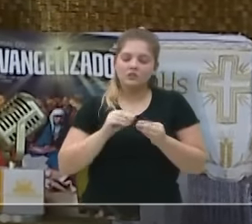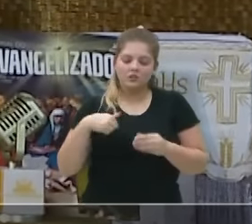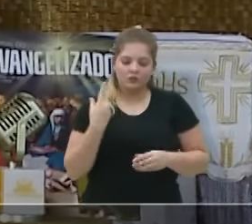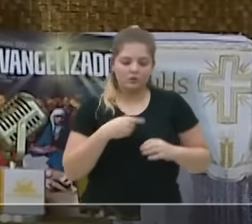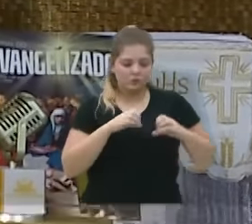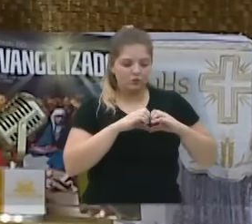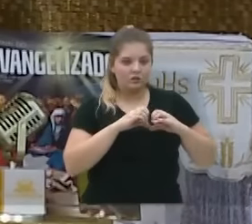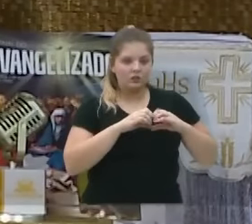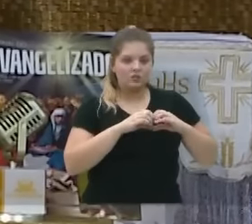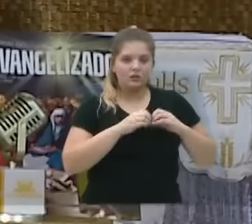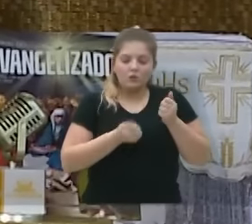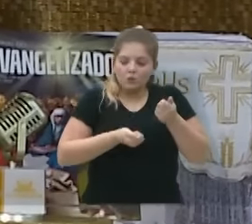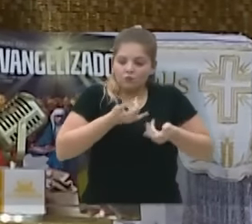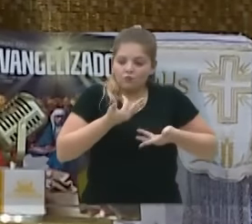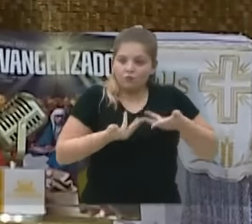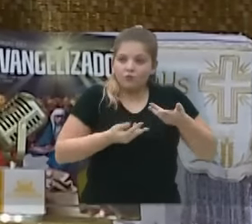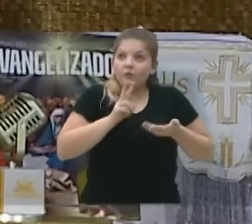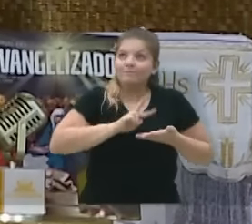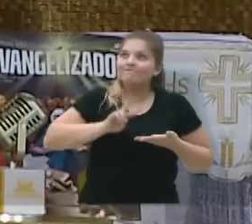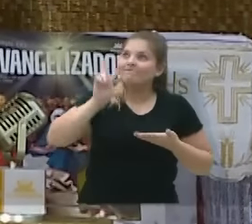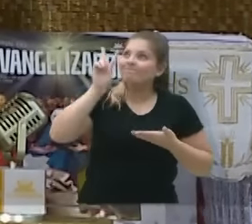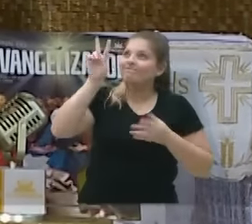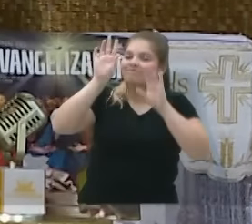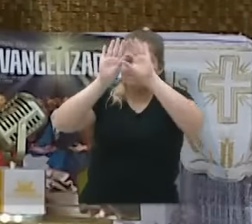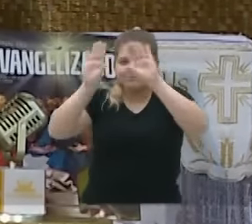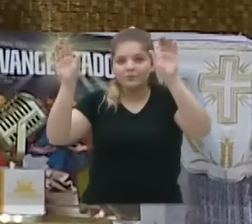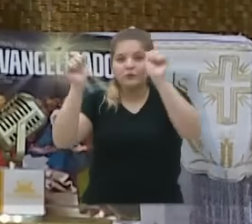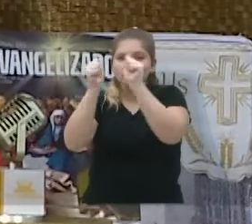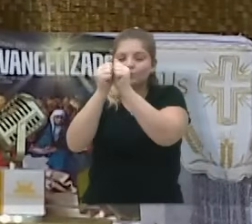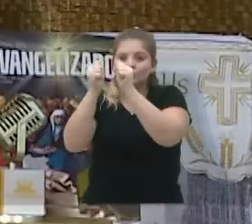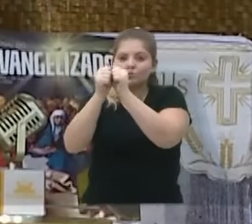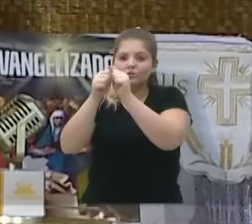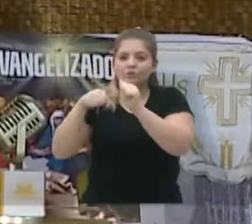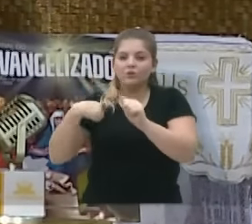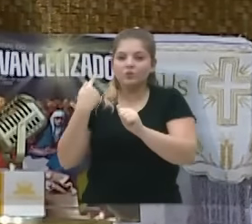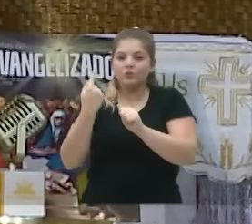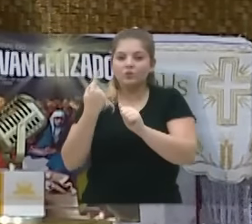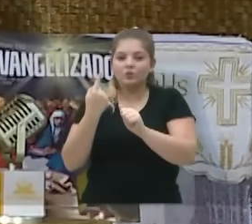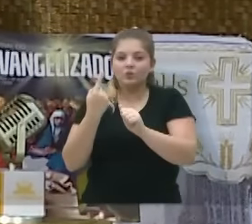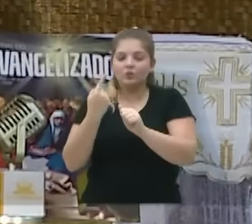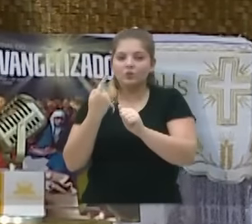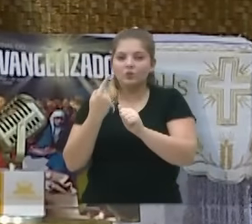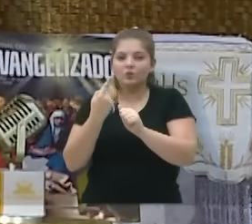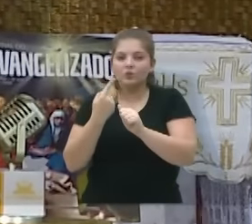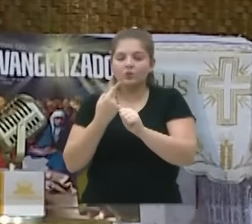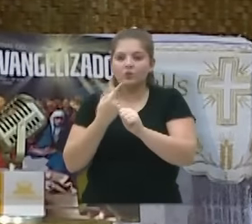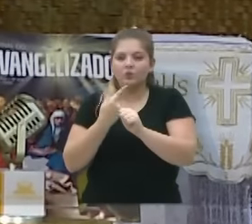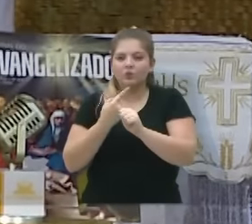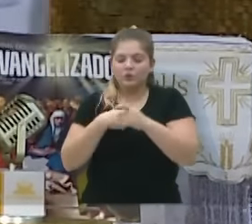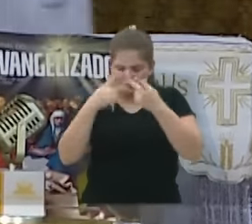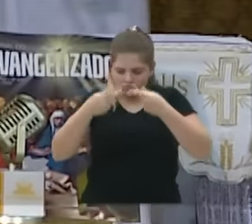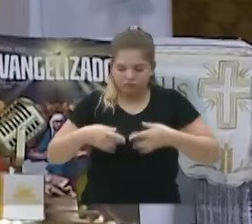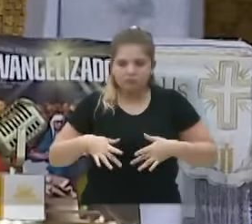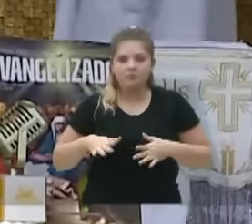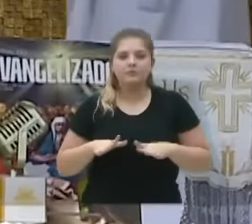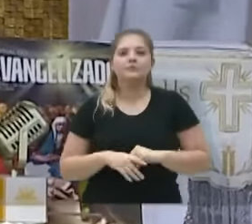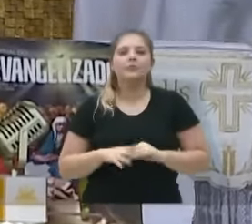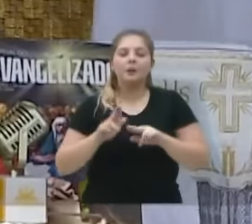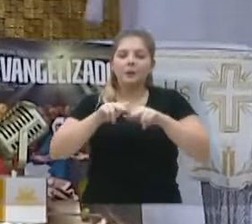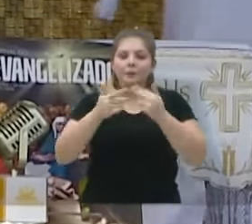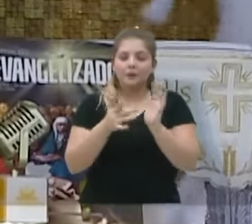se voltem com fervor para o alto, onde está junto de vós nossa natureza humana. Por Cristo